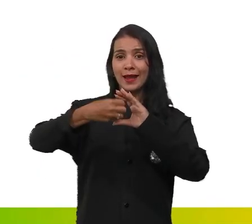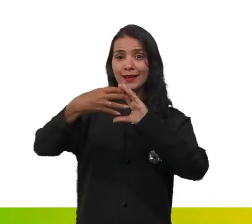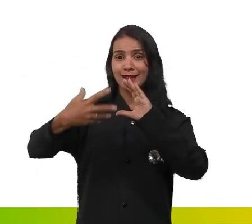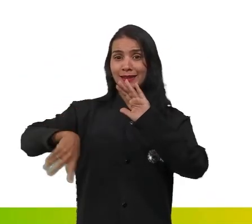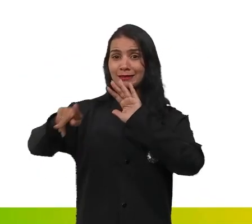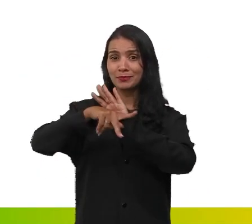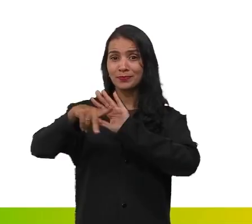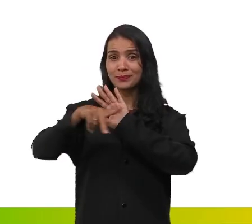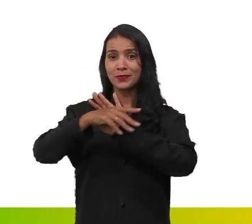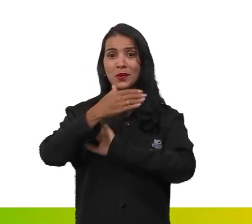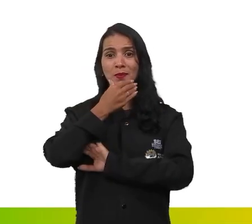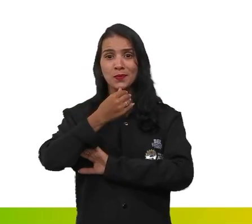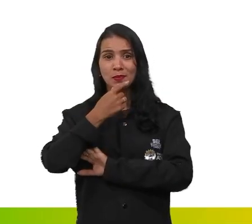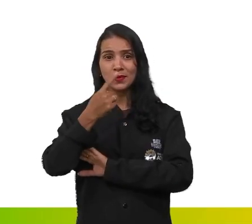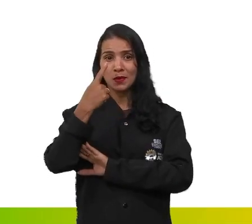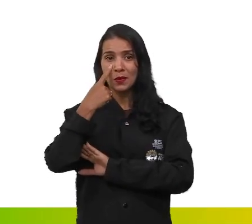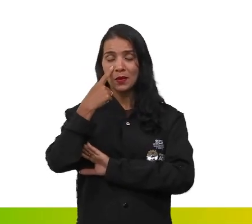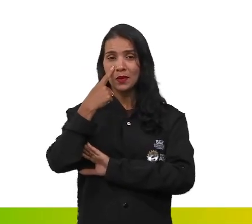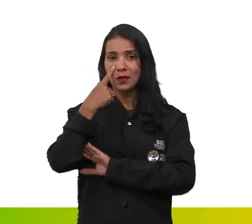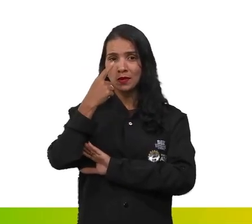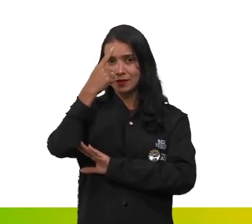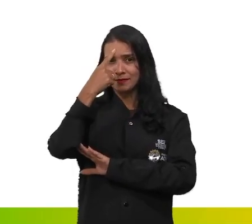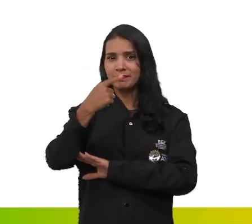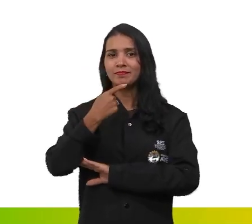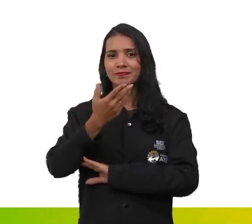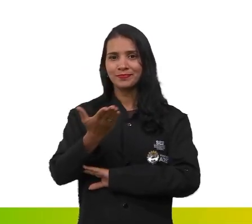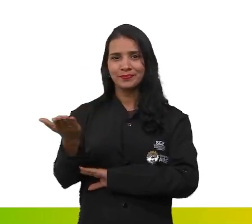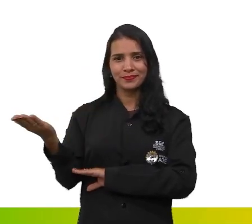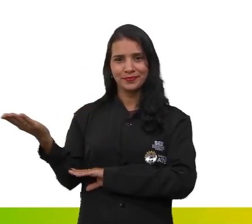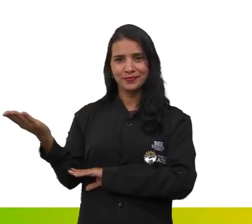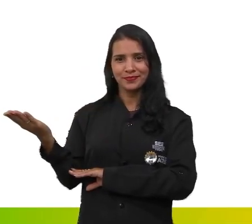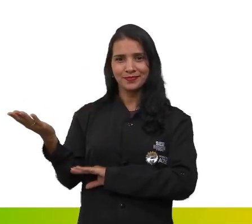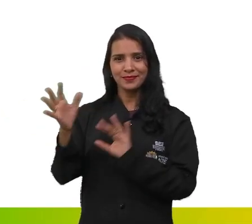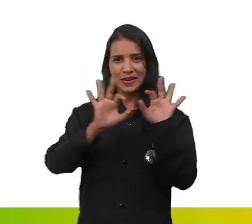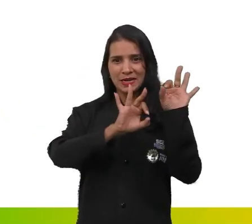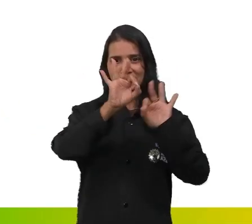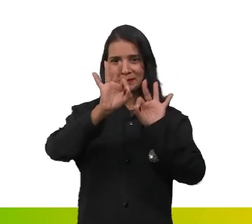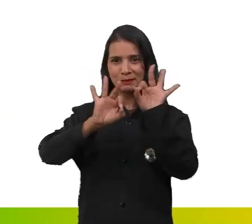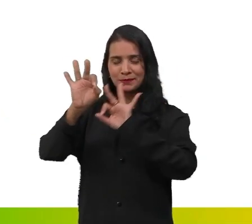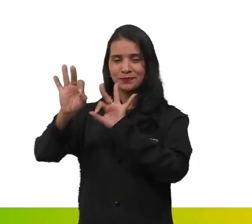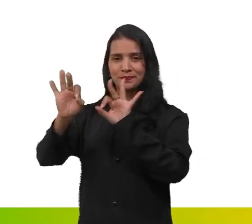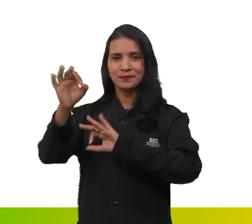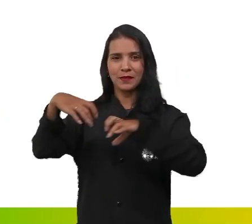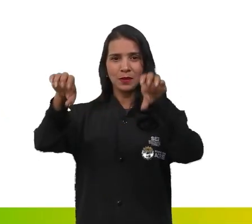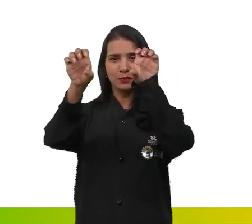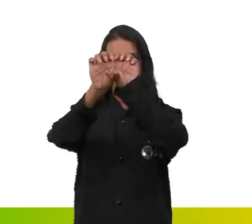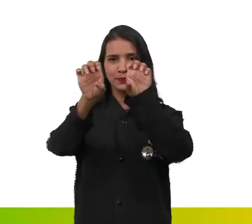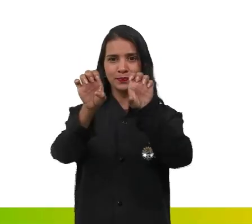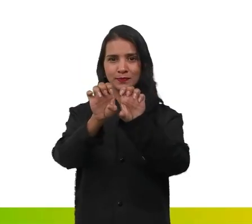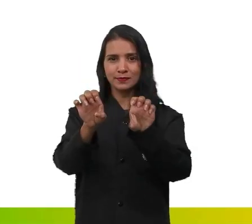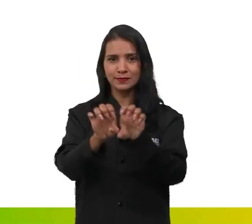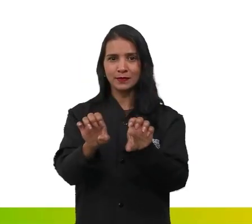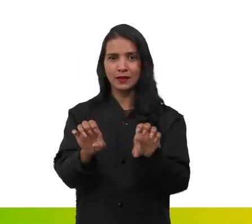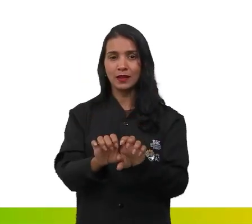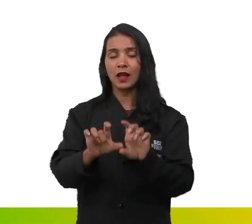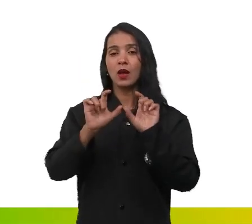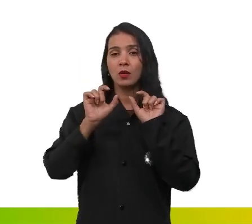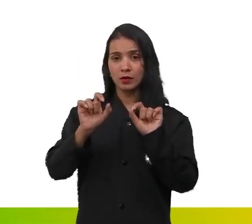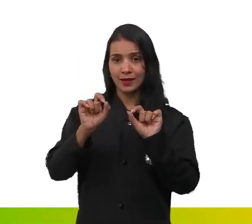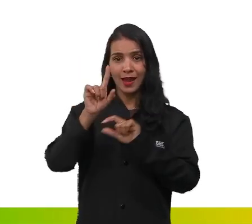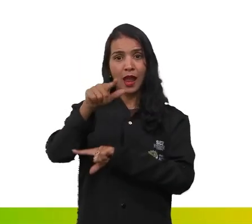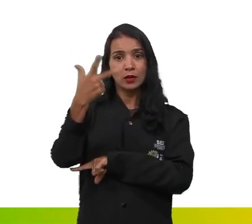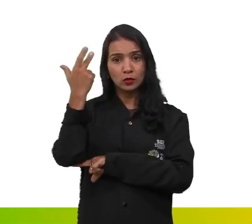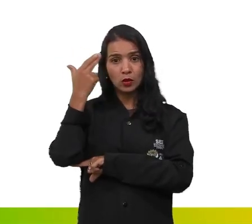homens. Trouxe aqui um heredograma para vocês, é muito comum na genética, tá, pessoal? No heredograma, como é que funciona? O